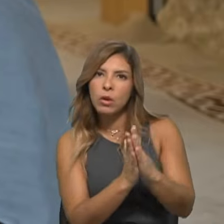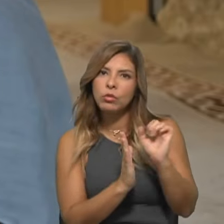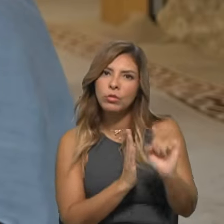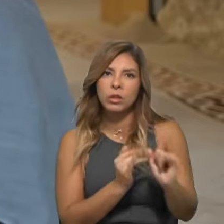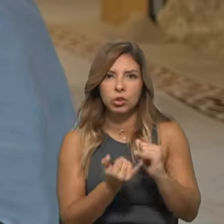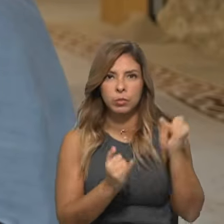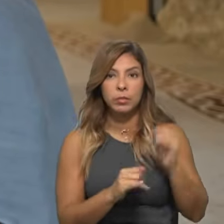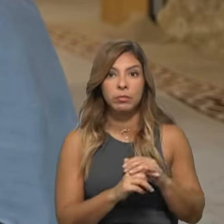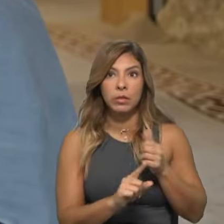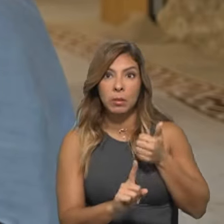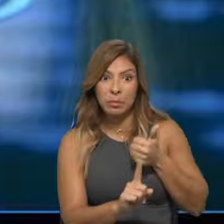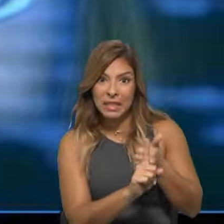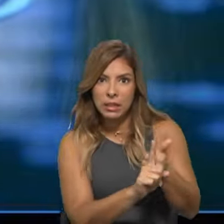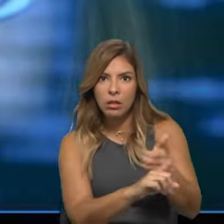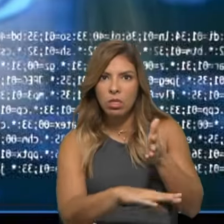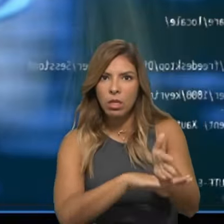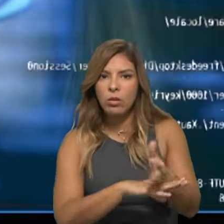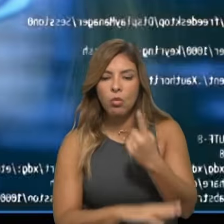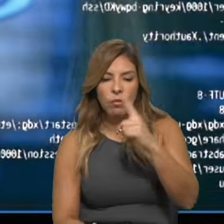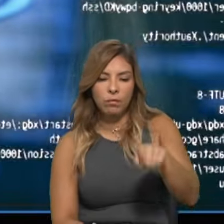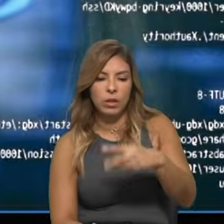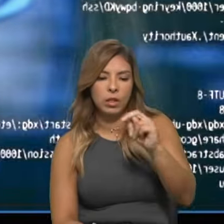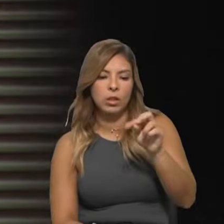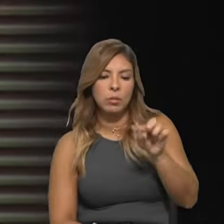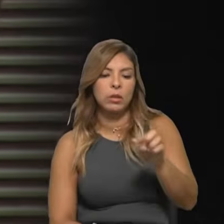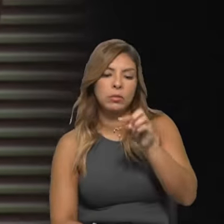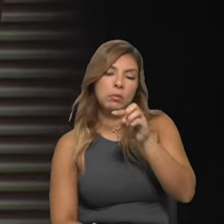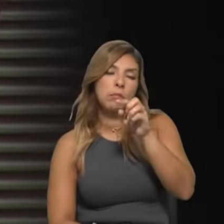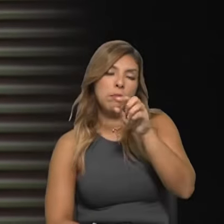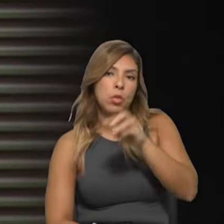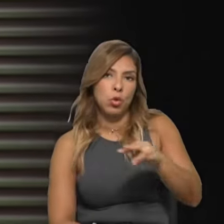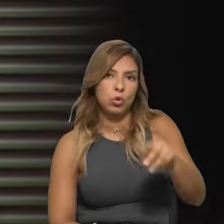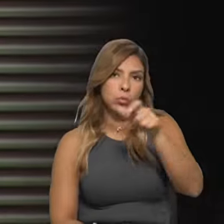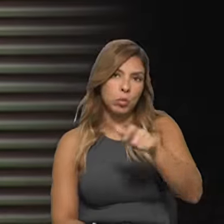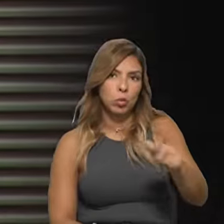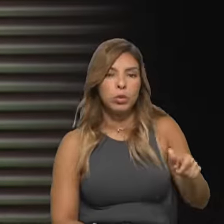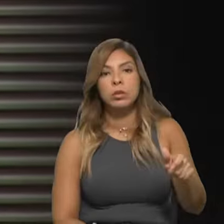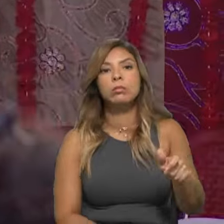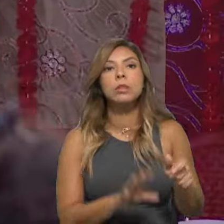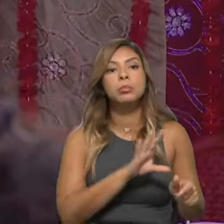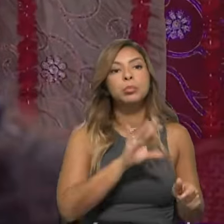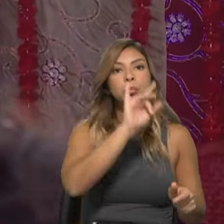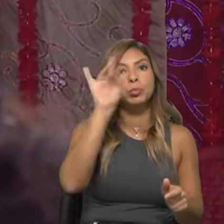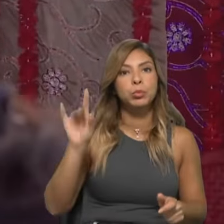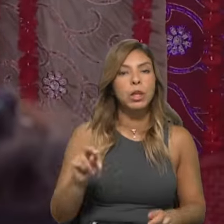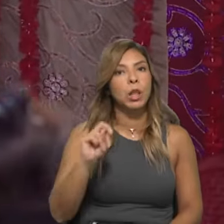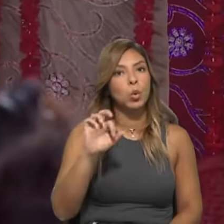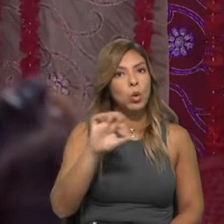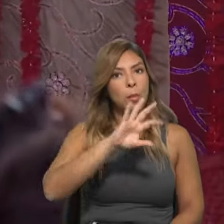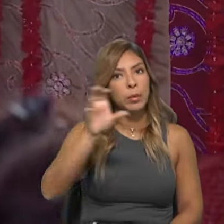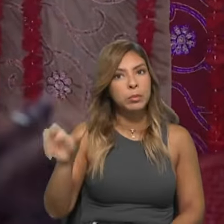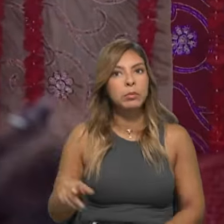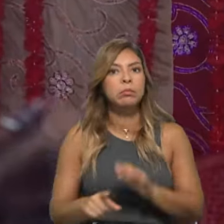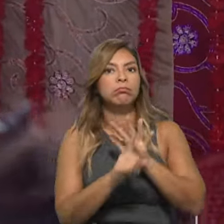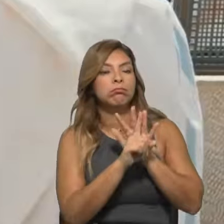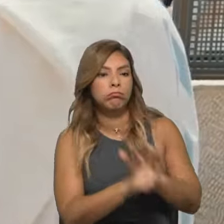Além da perseguição direta, mais de 1,3 mil milhões de pessoas em 38 países sofrem discriminação frequente e não